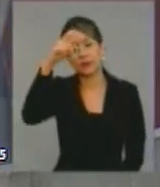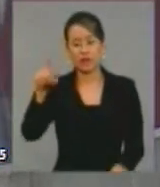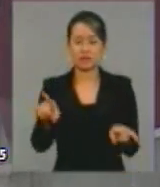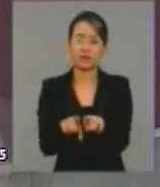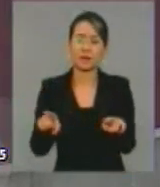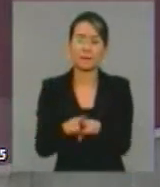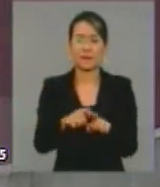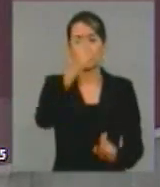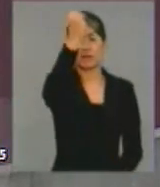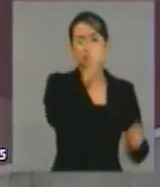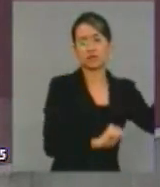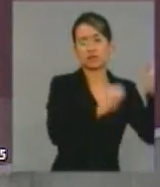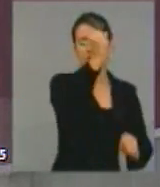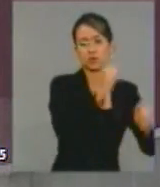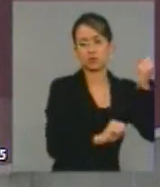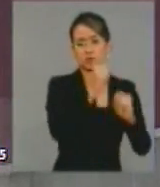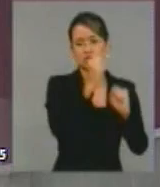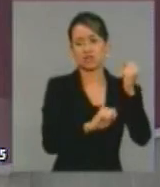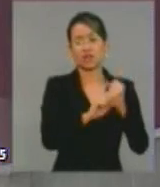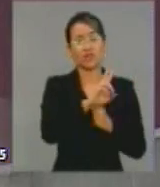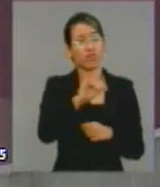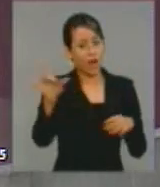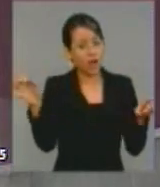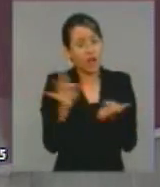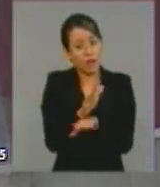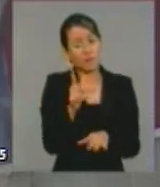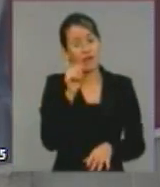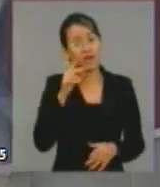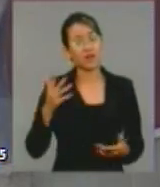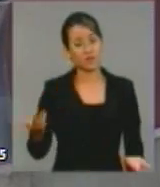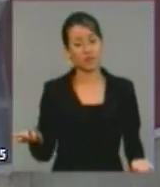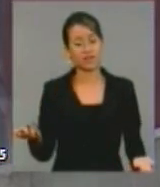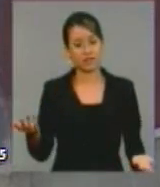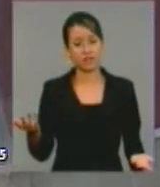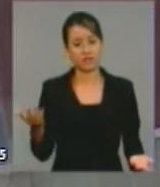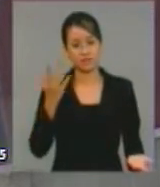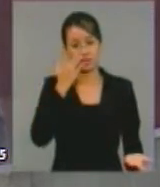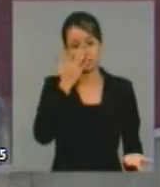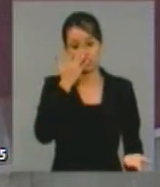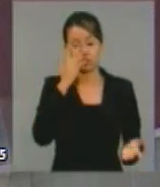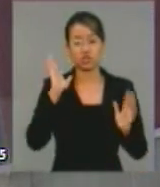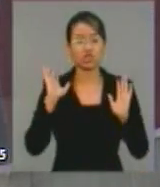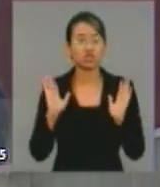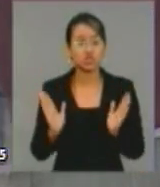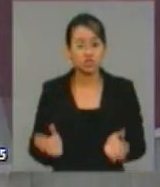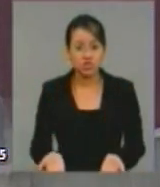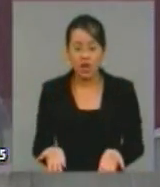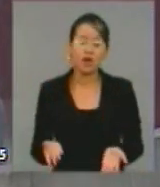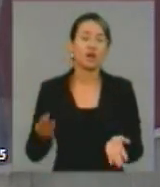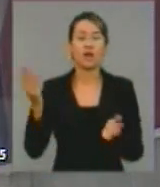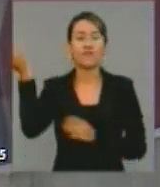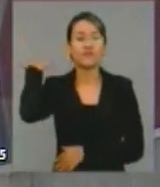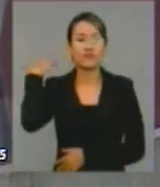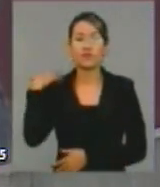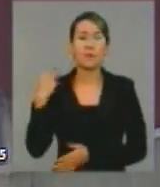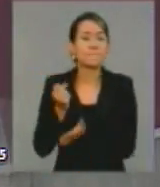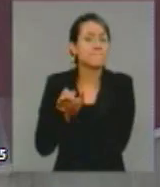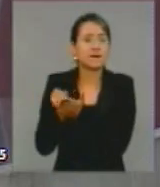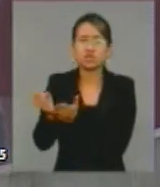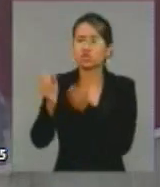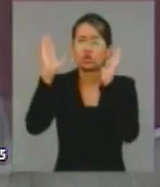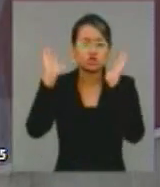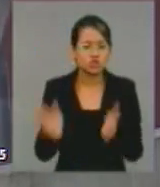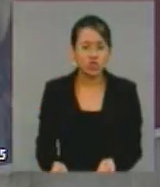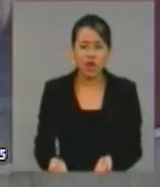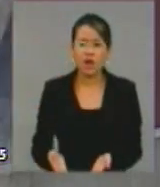vão solapar a oferta hídrica. Foram feitas opções equivocadas no passado, e nós